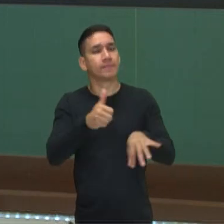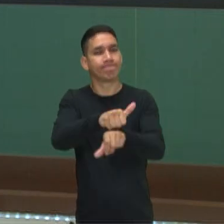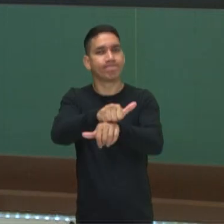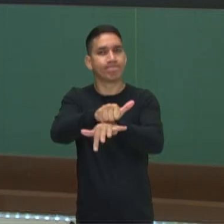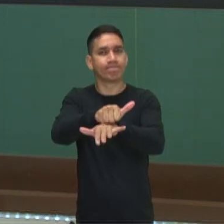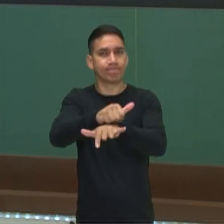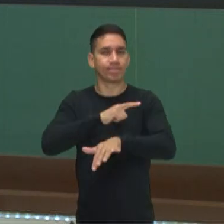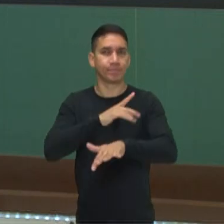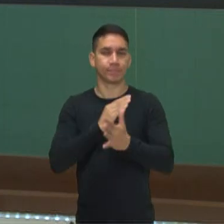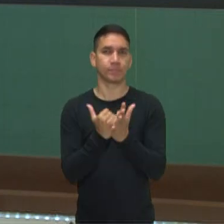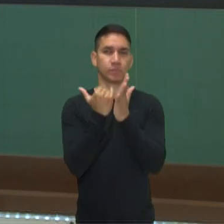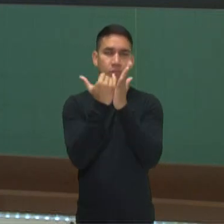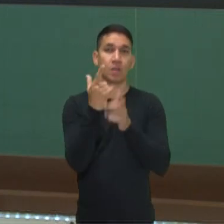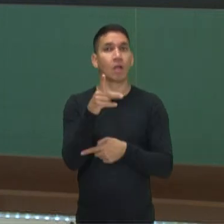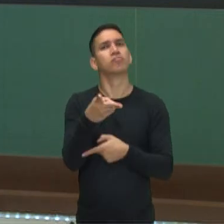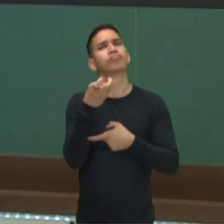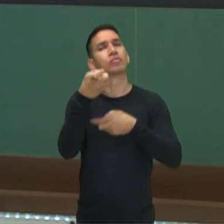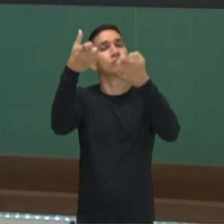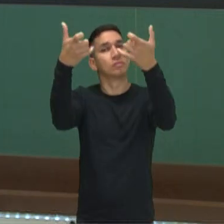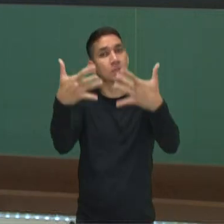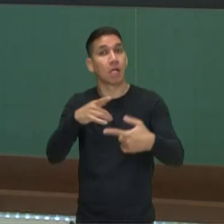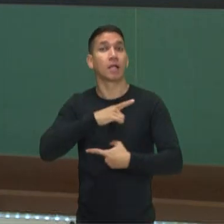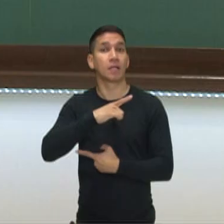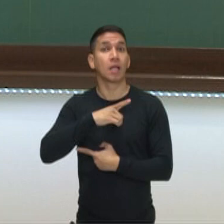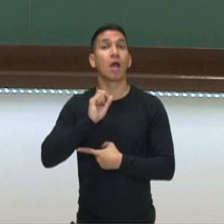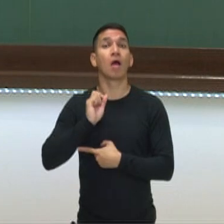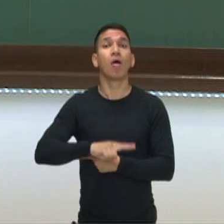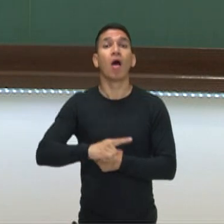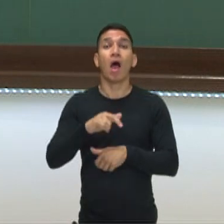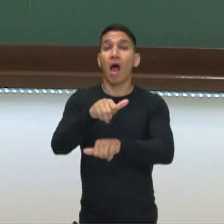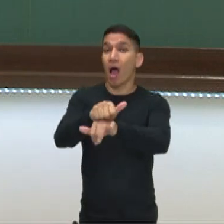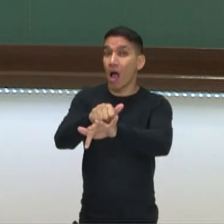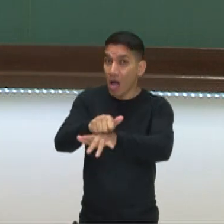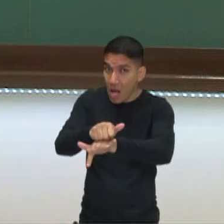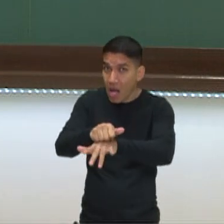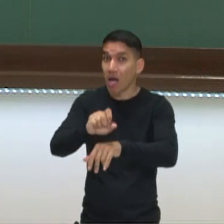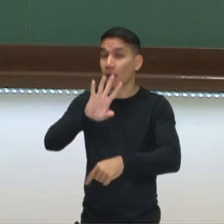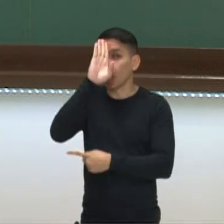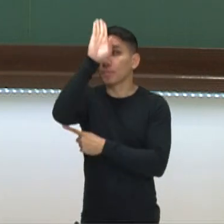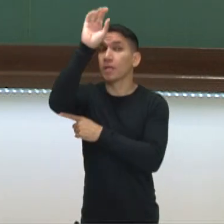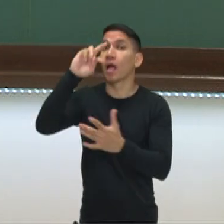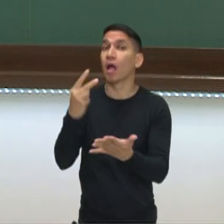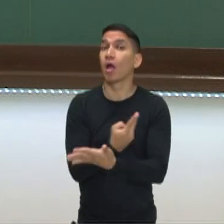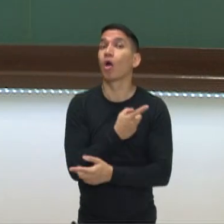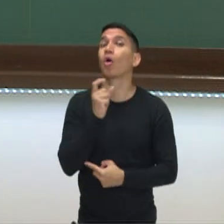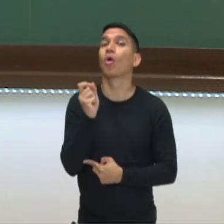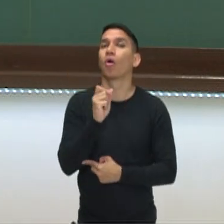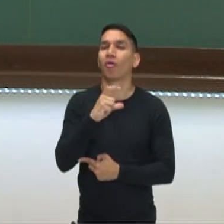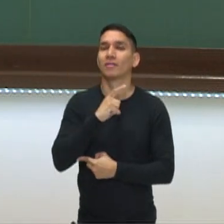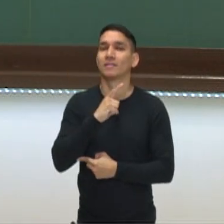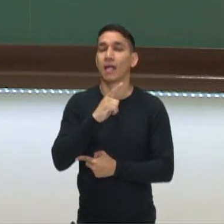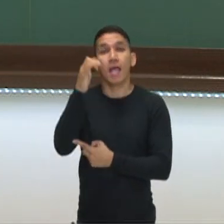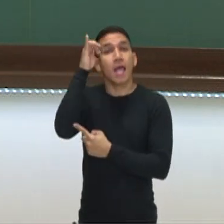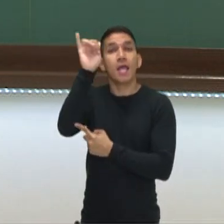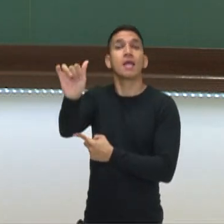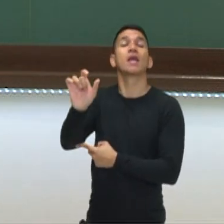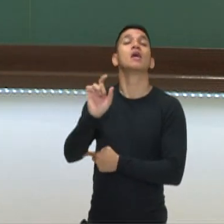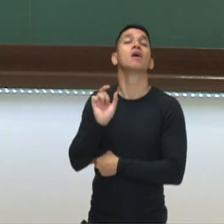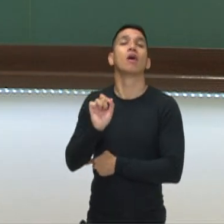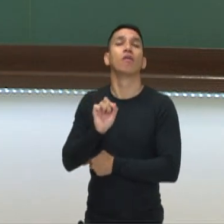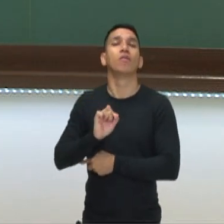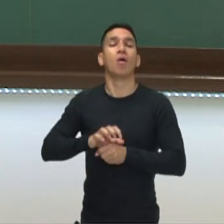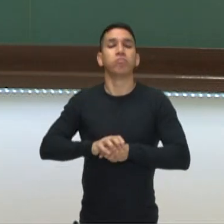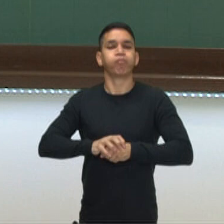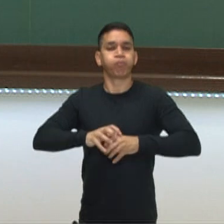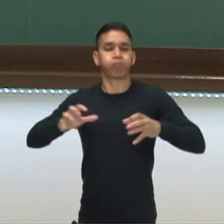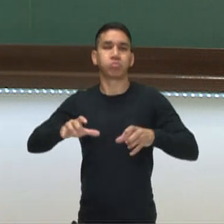e isso tem uma explicação. Essa acidez ela acontece principalmente para impedir infecções,